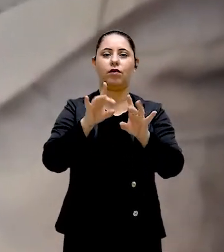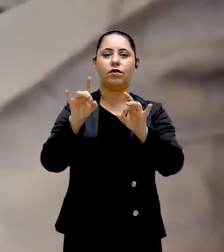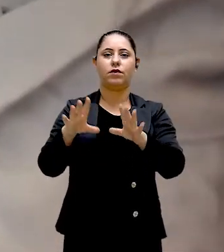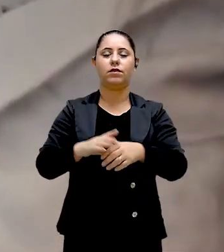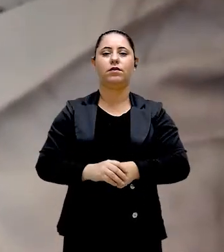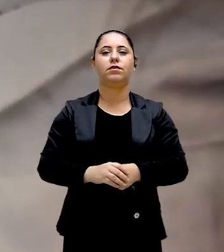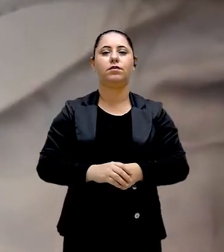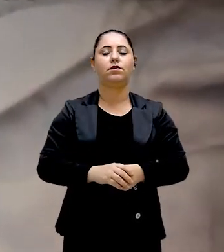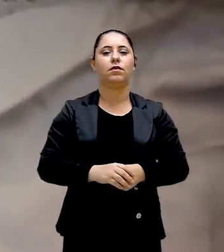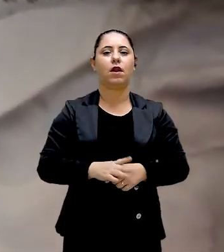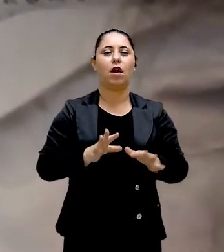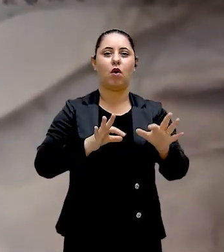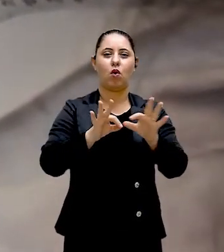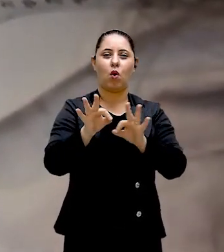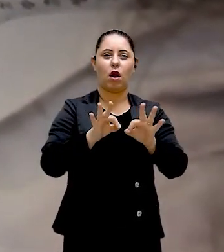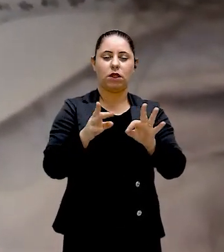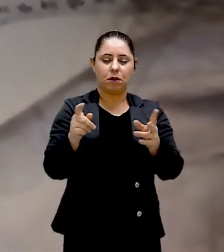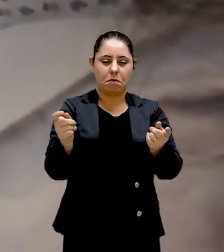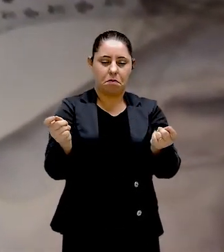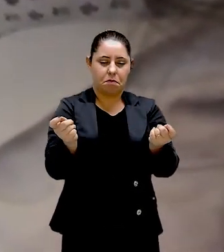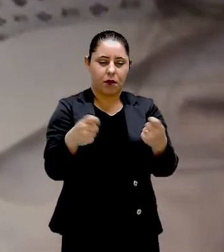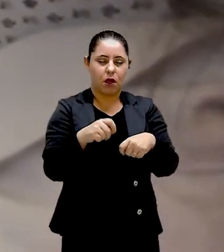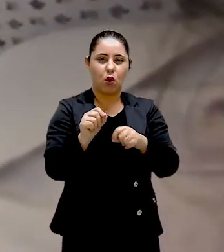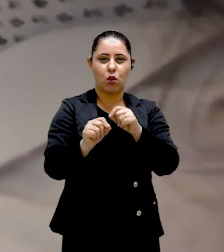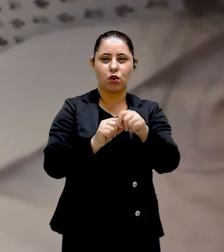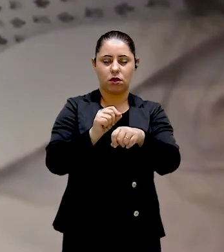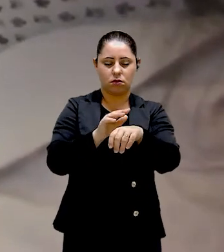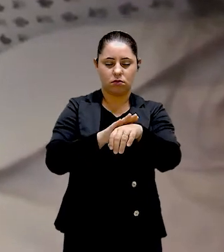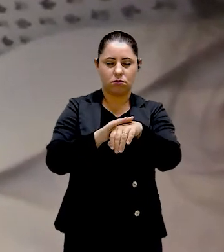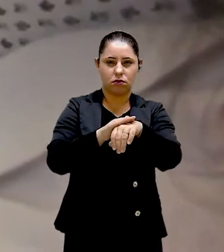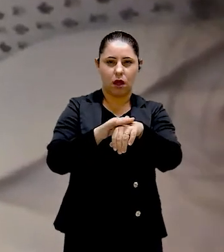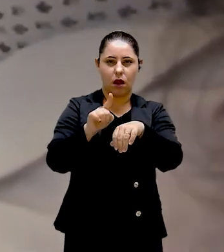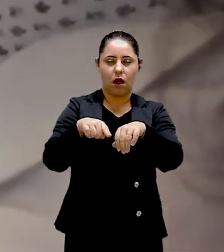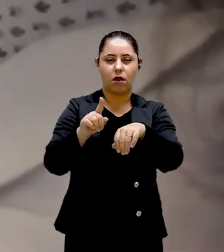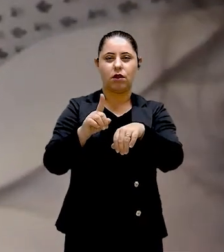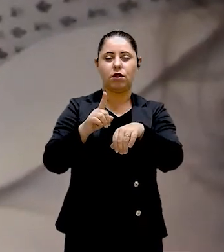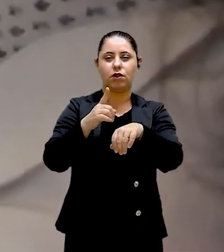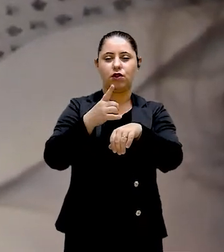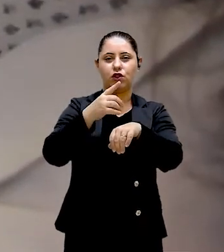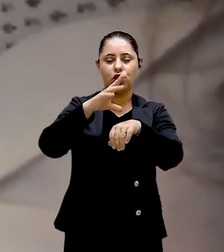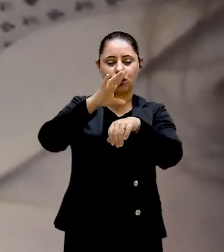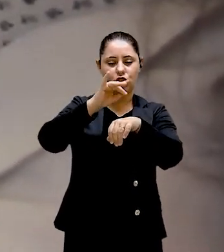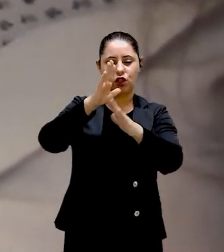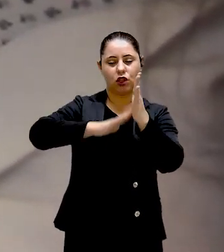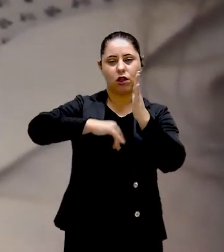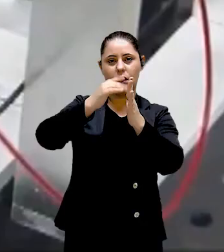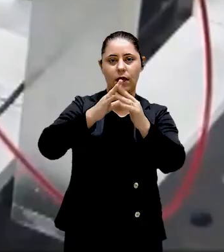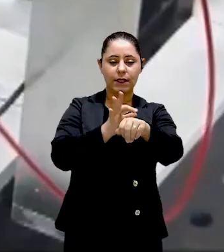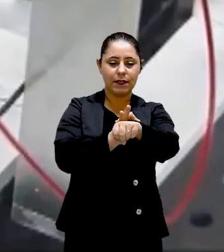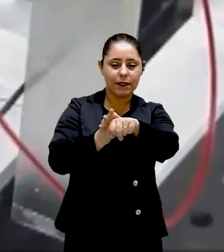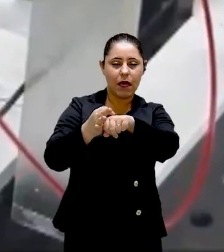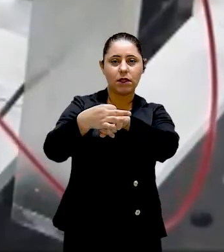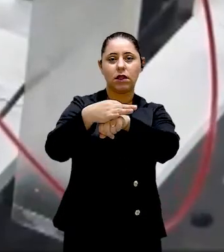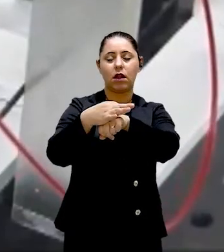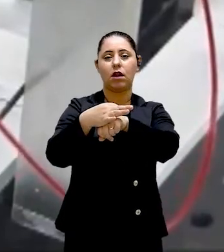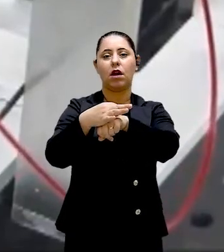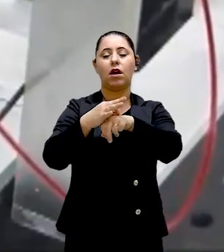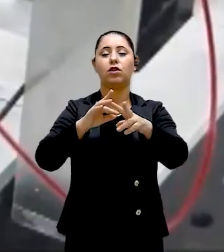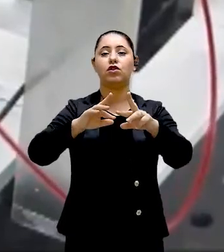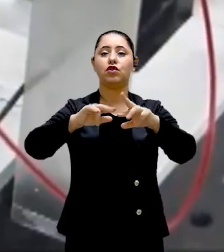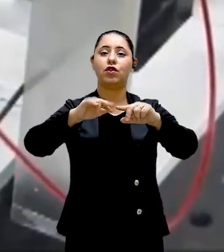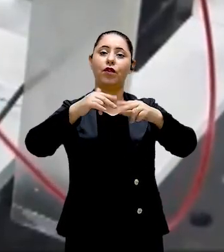posicionar precisamente as tintas biológicas. Com a quantia certa de células, as diferentes biotintas